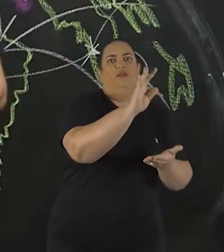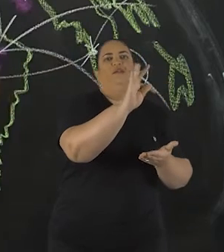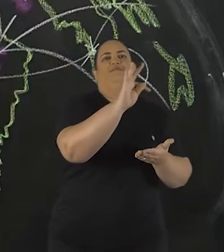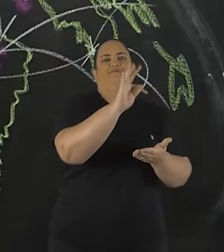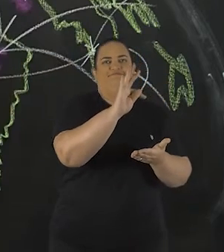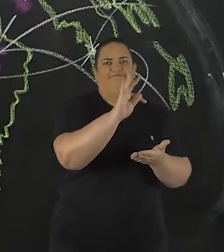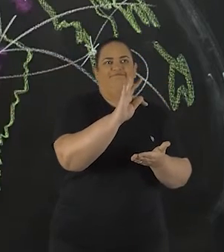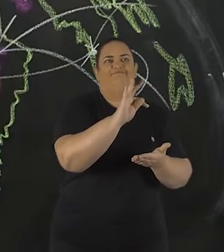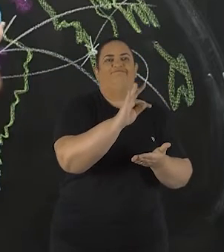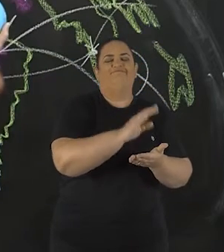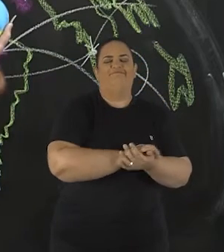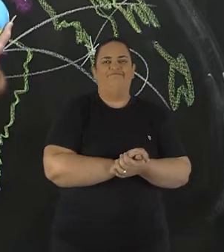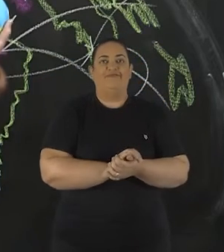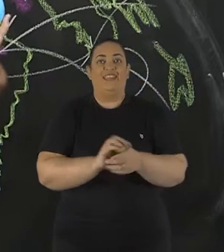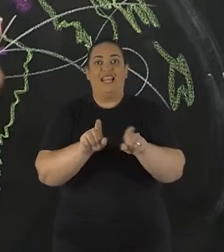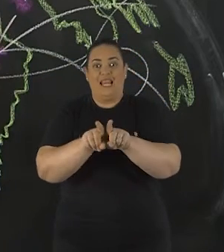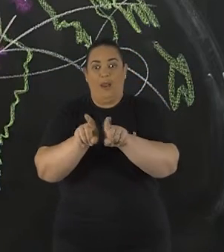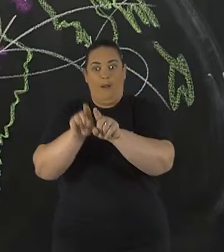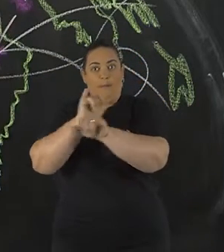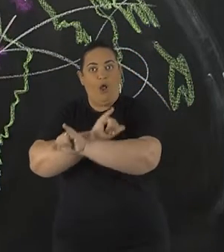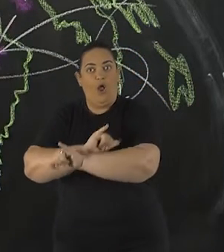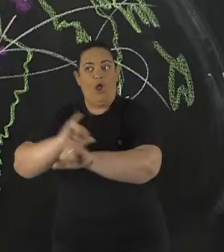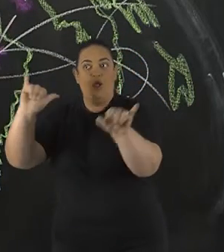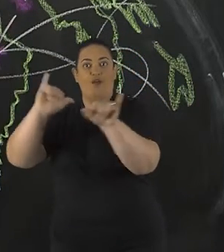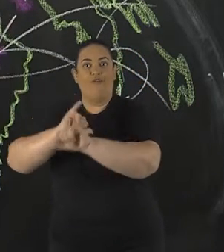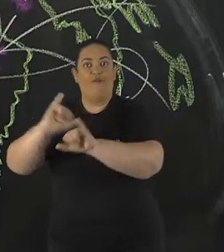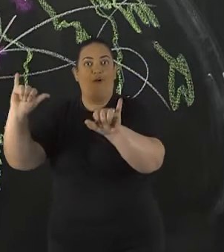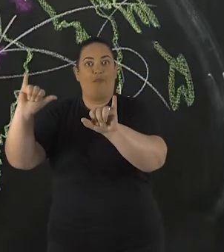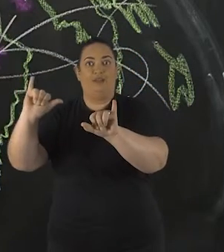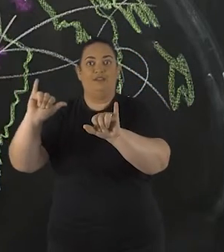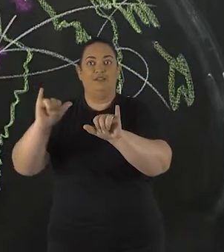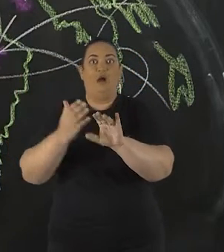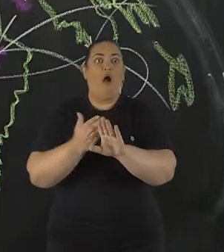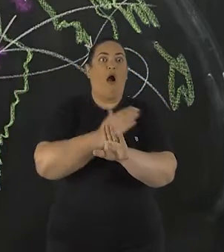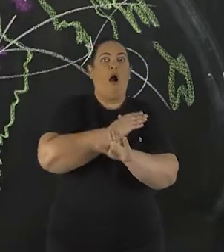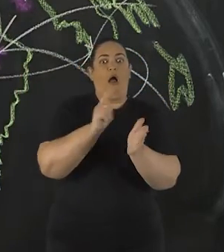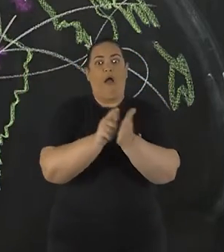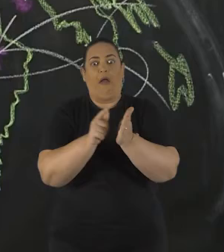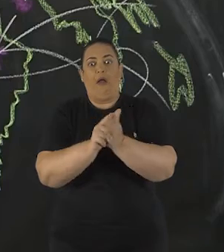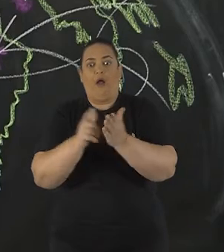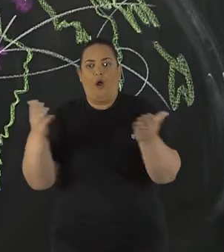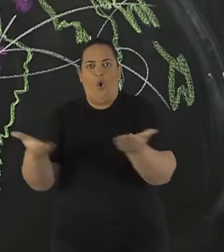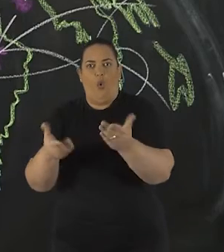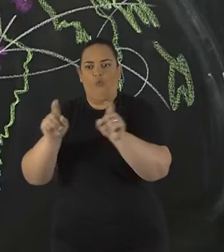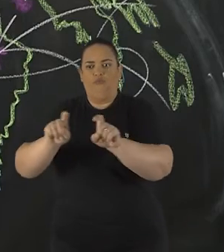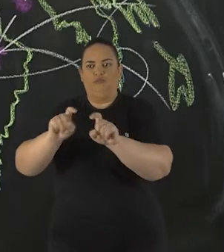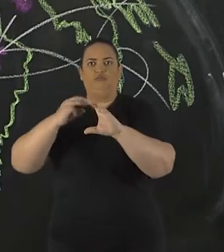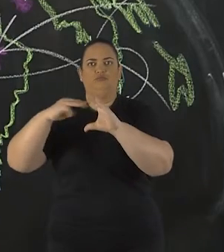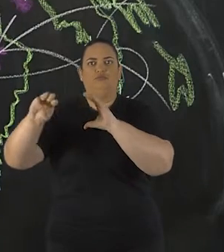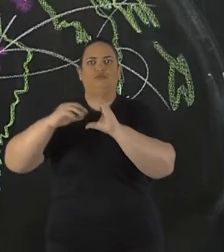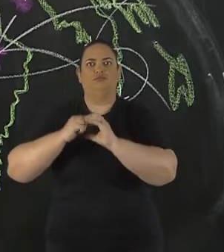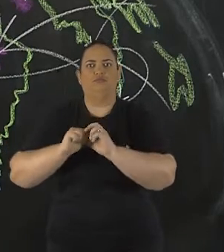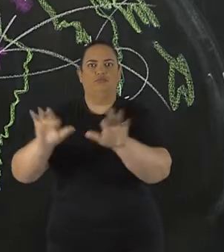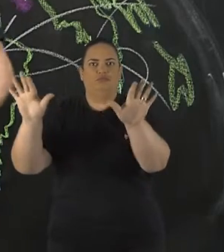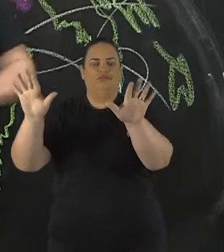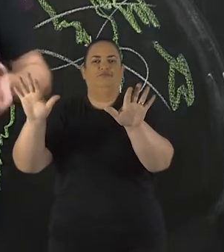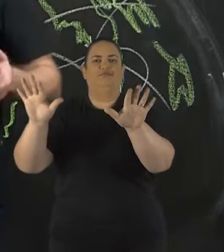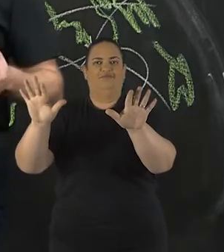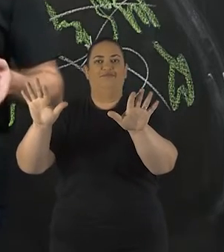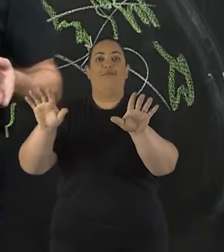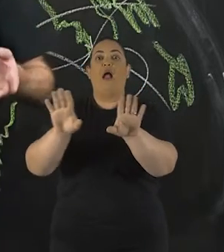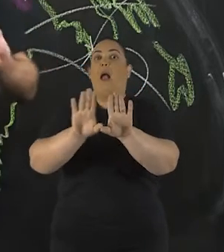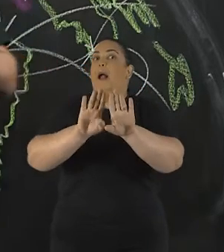da questão da própria informação, como está chegando e outras formas aí que nós estamos vendo, mas principalmente devido